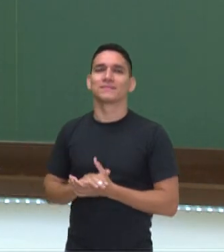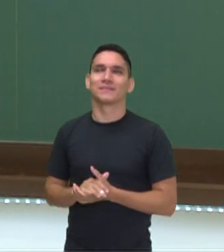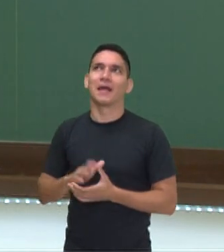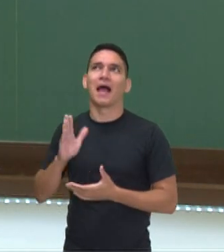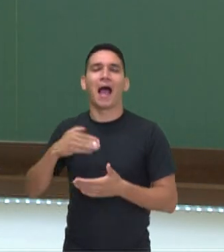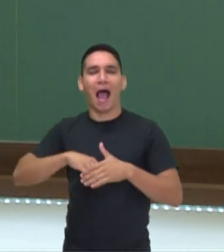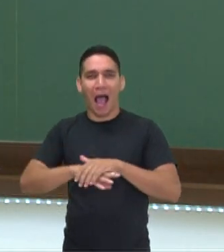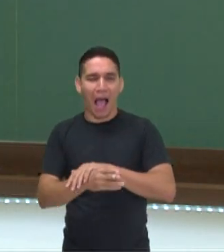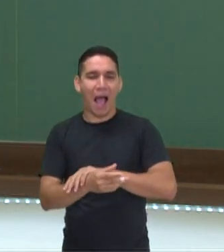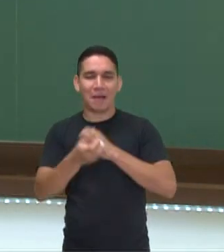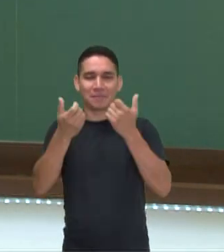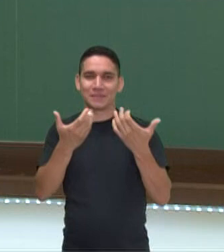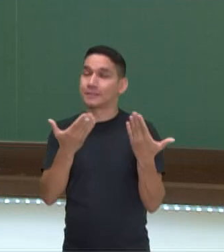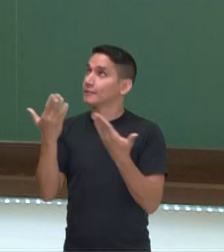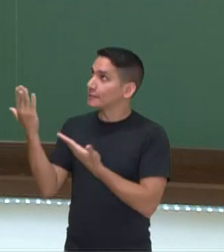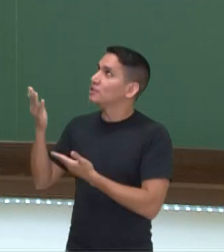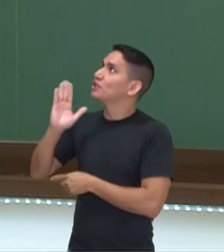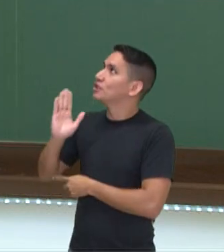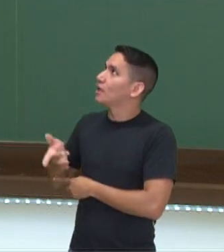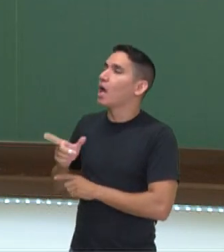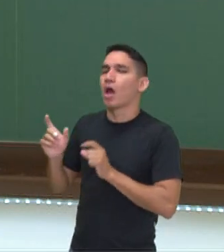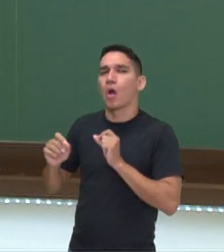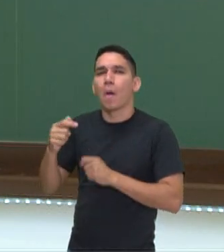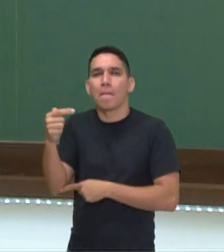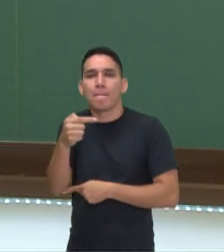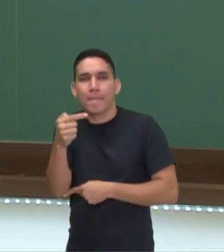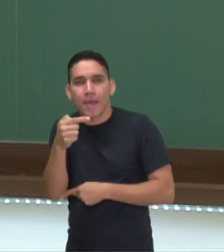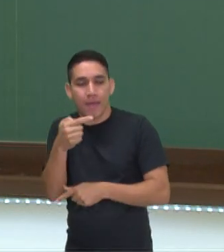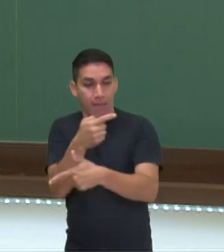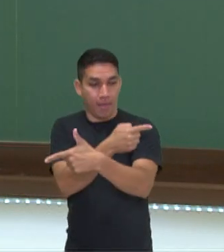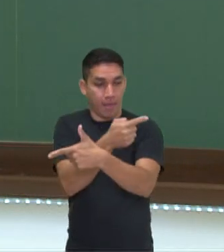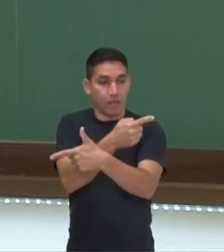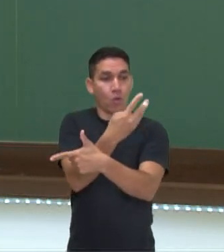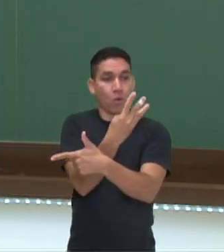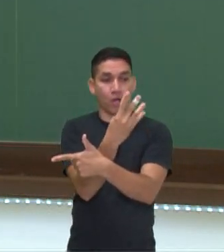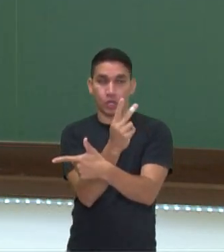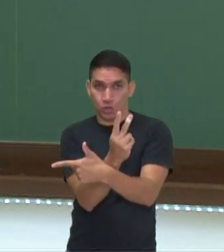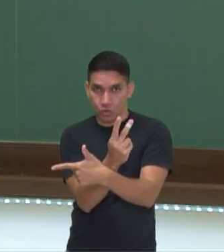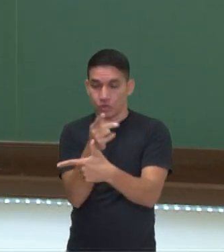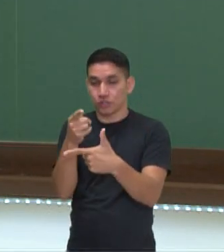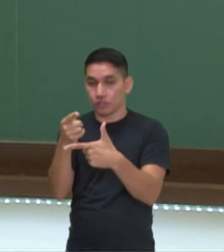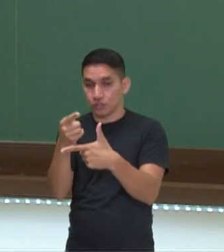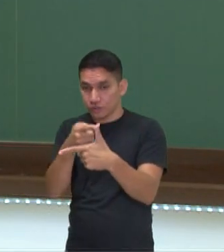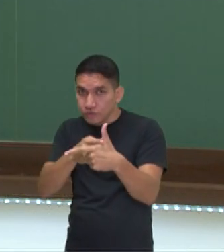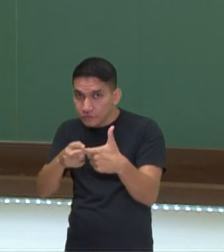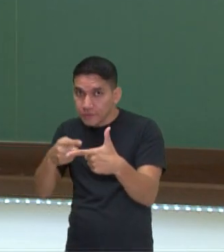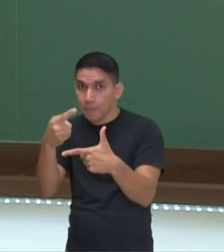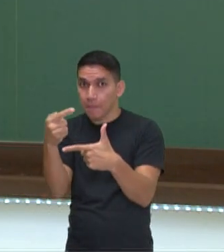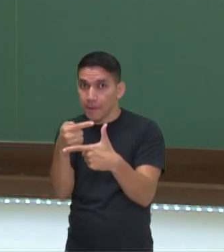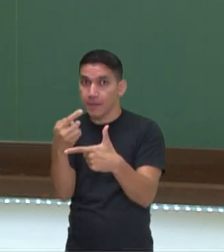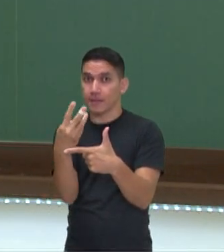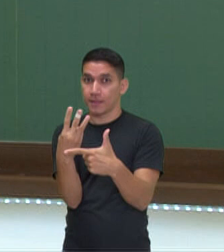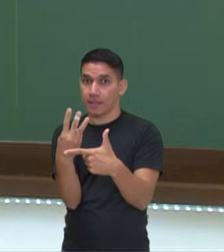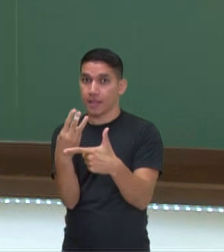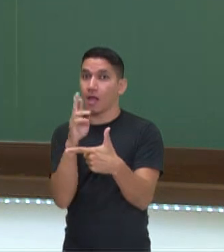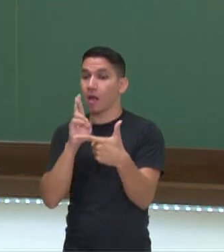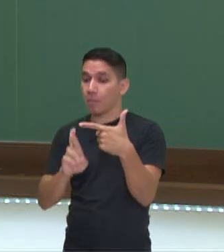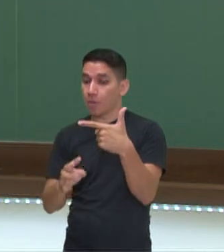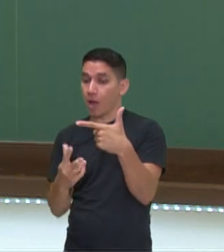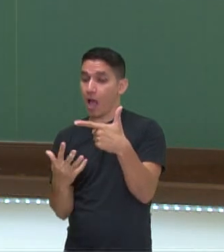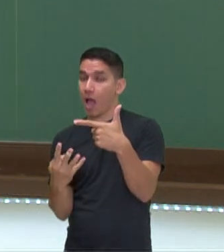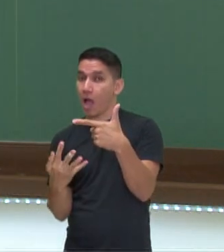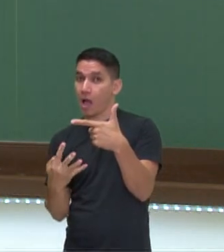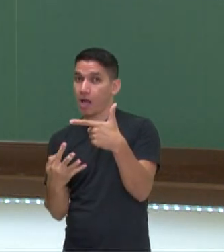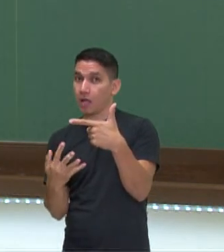é o hábito né pessoal então menos 42 / menos três vai dar 14 como eu